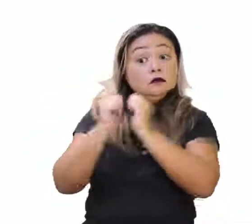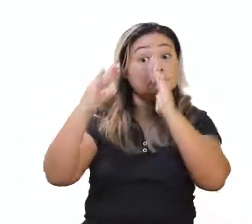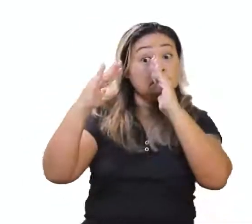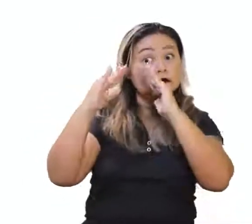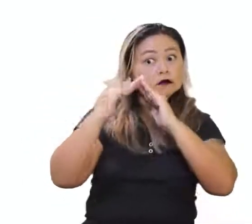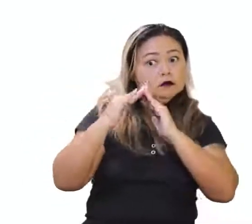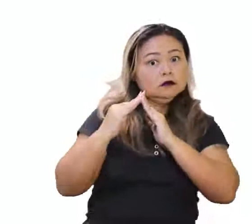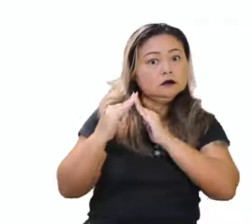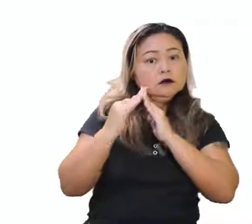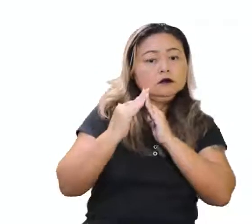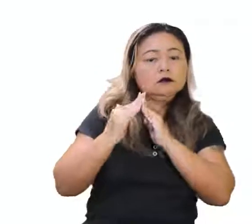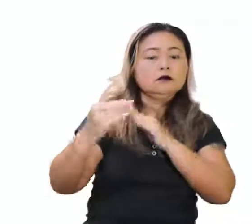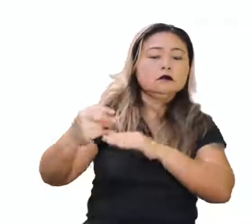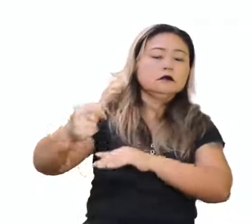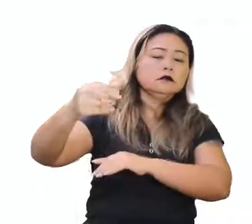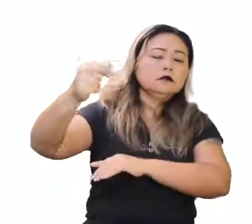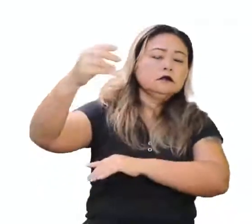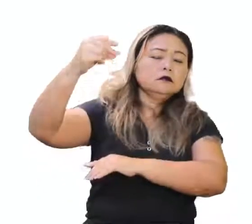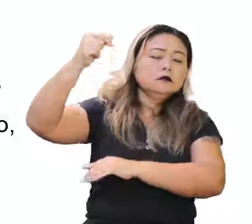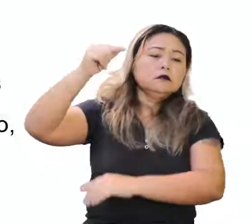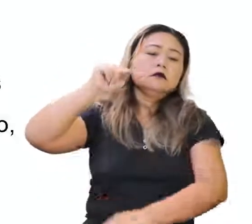domesticadas há mais de